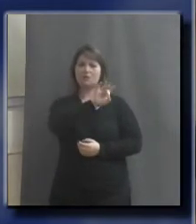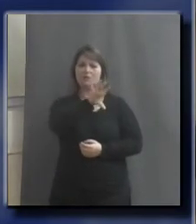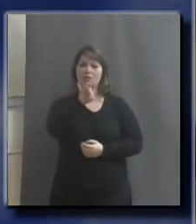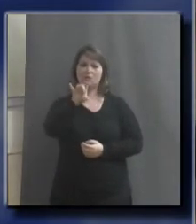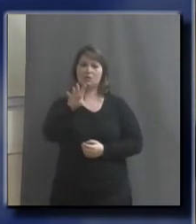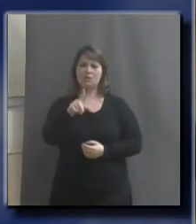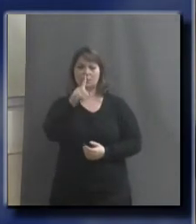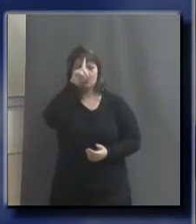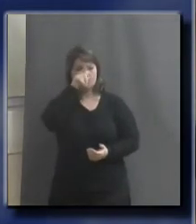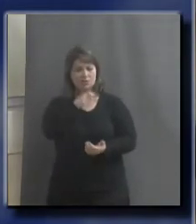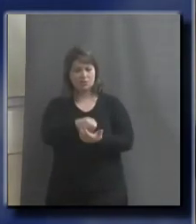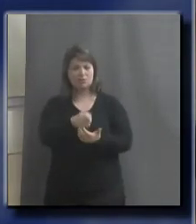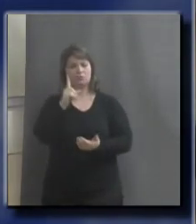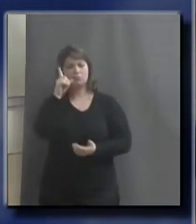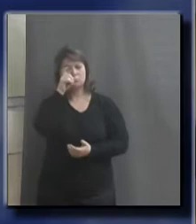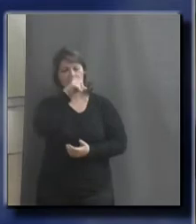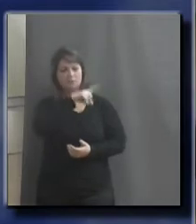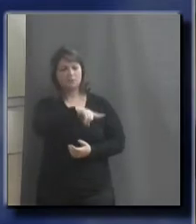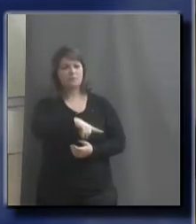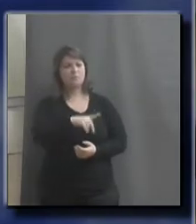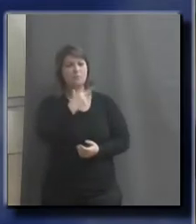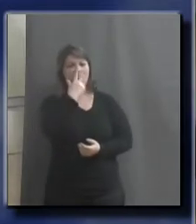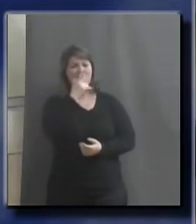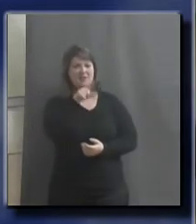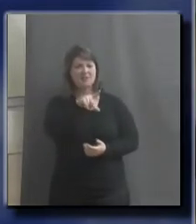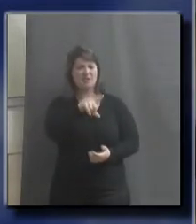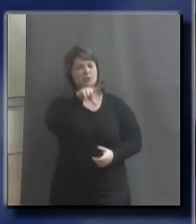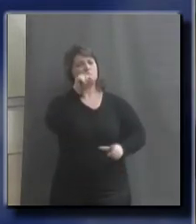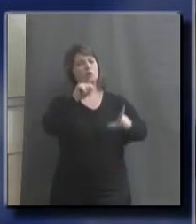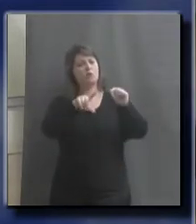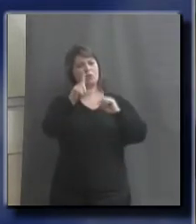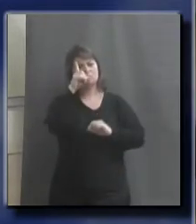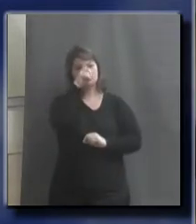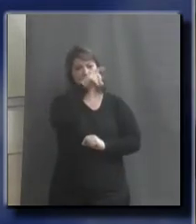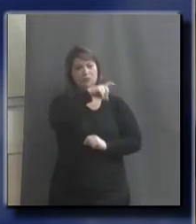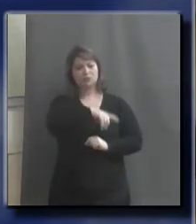pelas tomadas, pelas decisões, pelas escolhas profissionais.